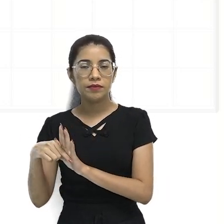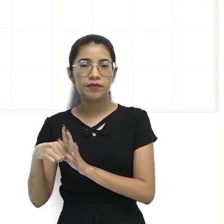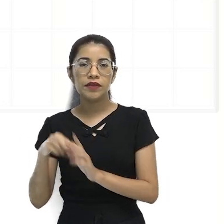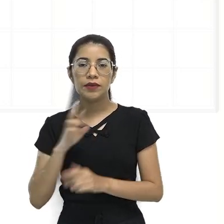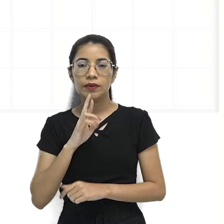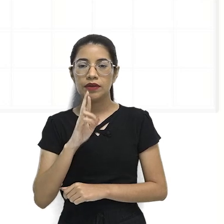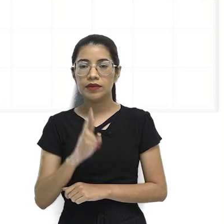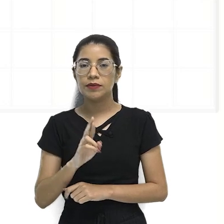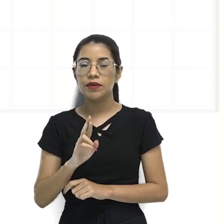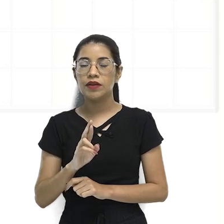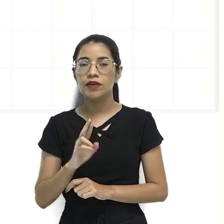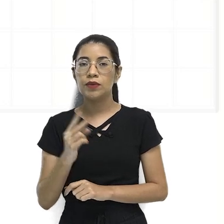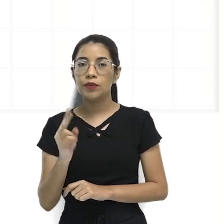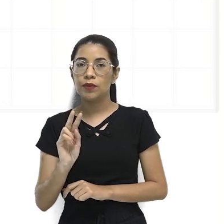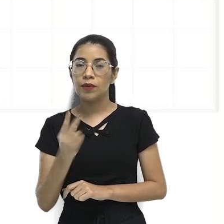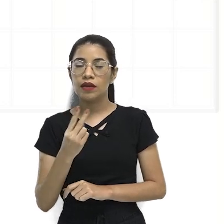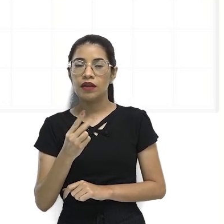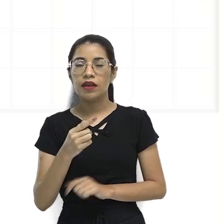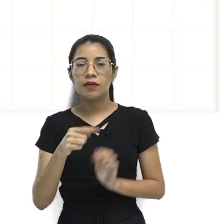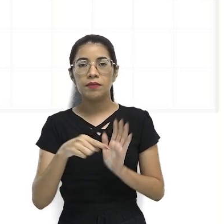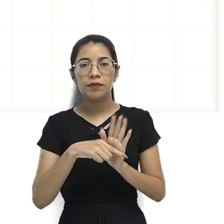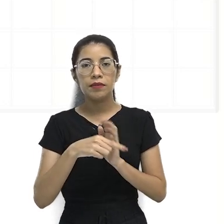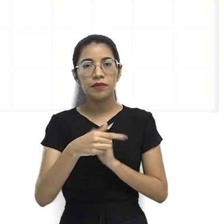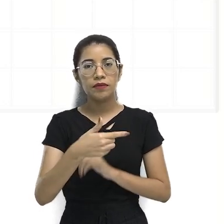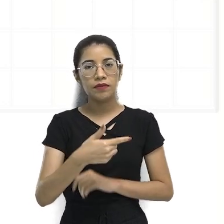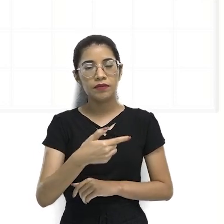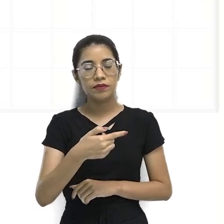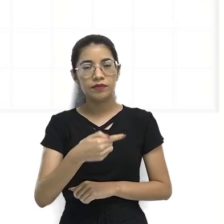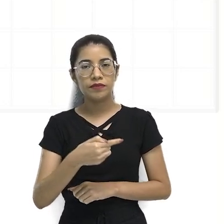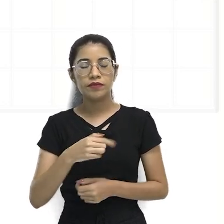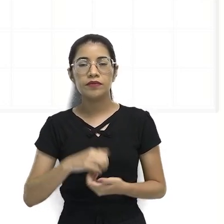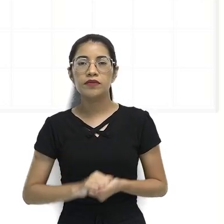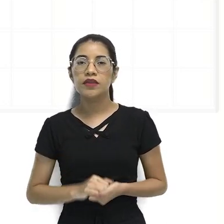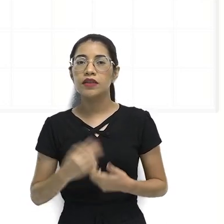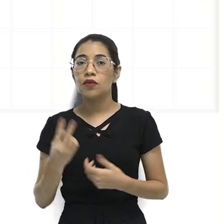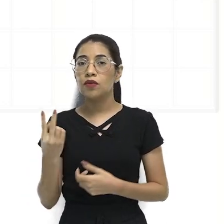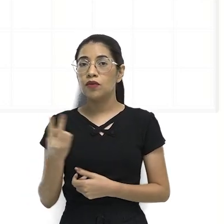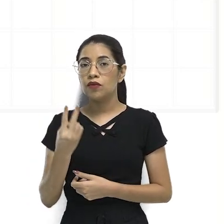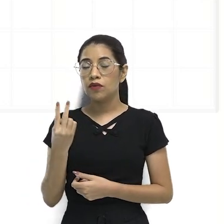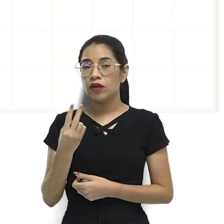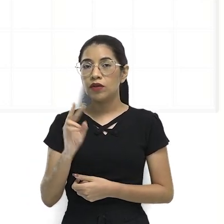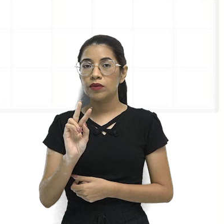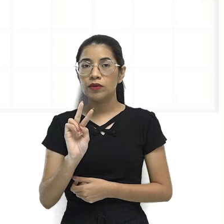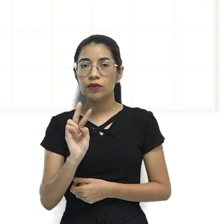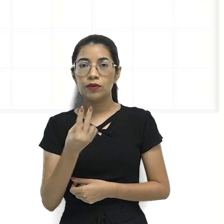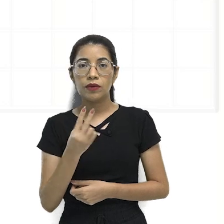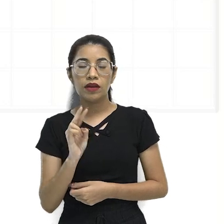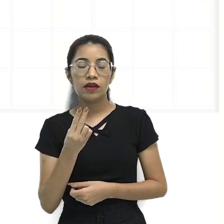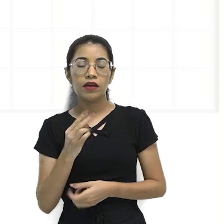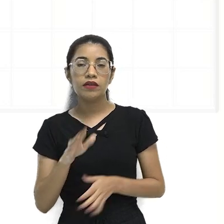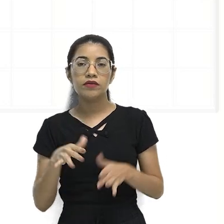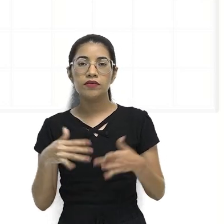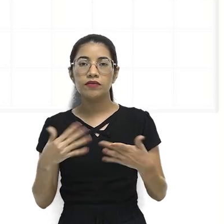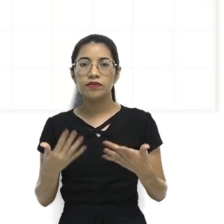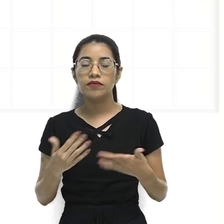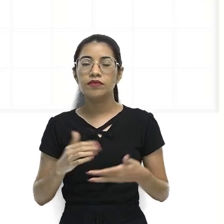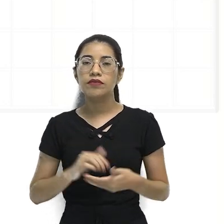a resposta aqui, menos 27. Ele quer saber quanto que vale, ó. Quanto